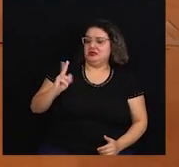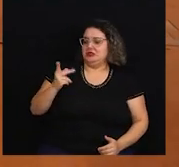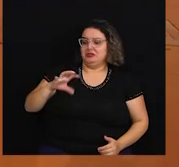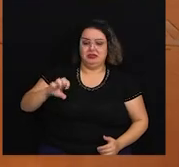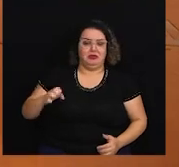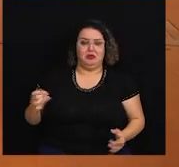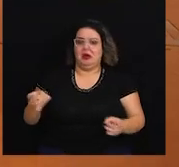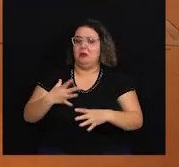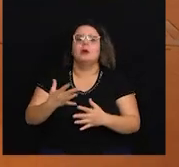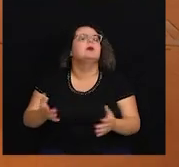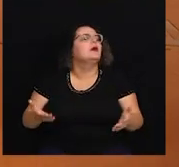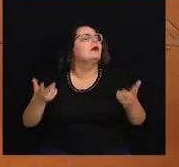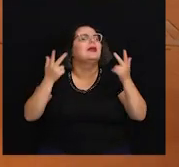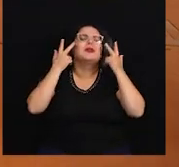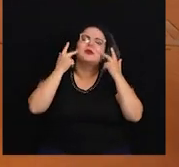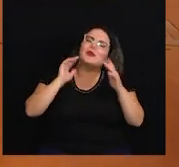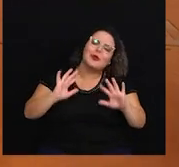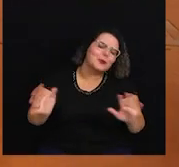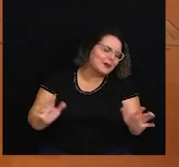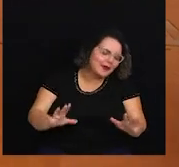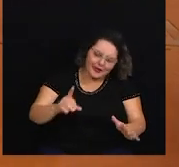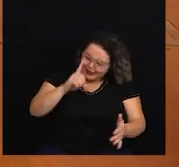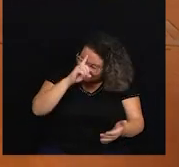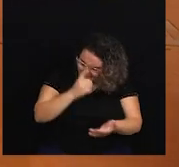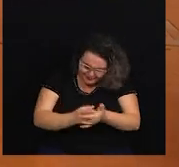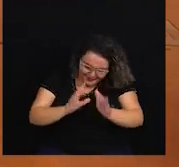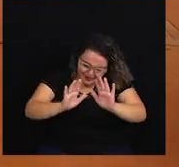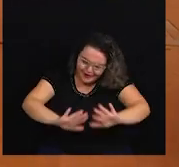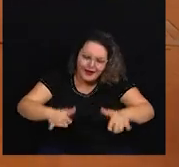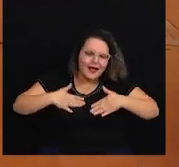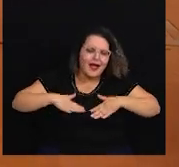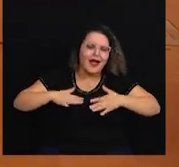tranquilo tranquilo